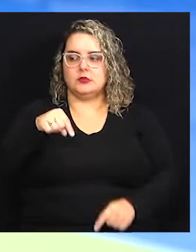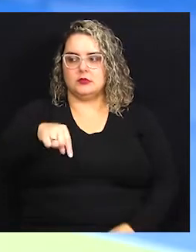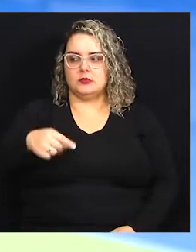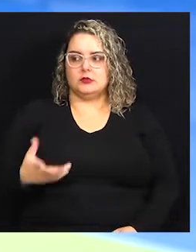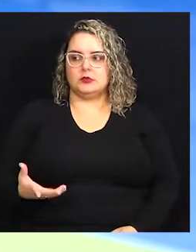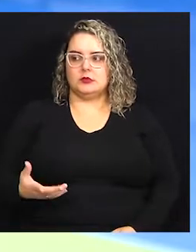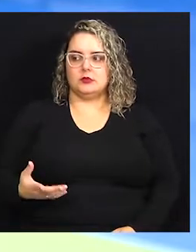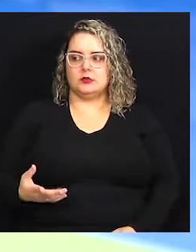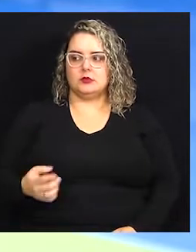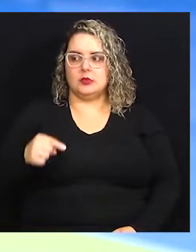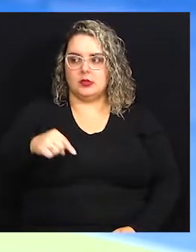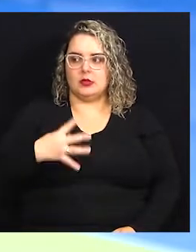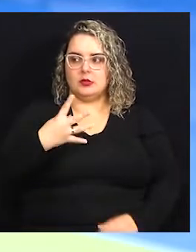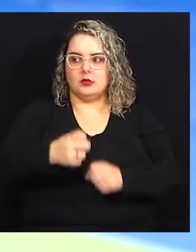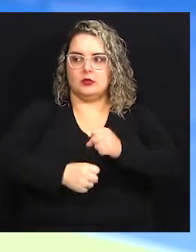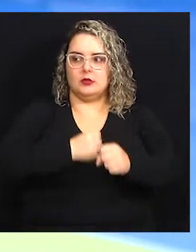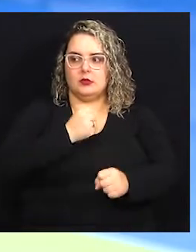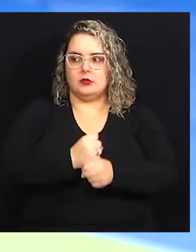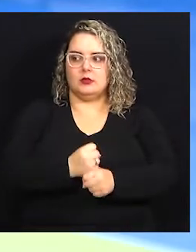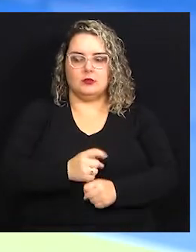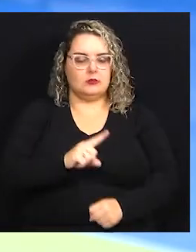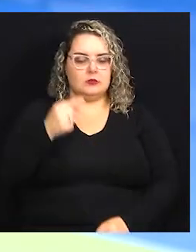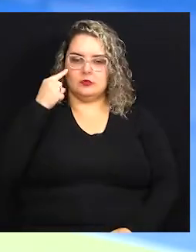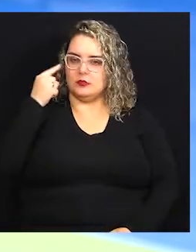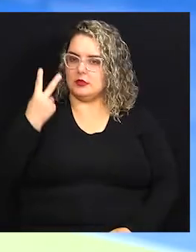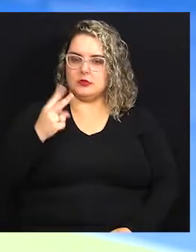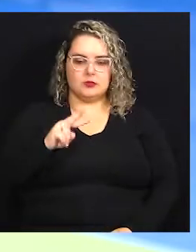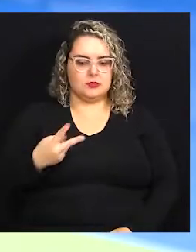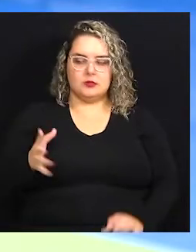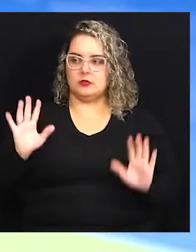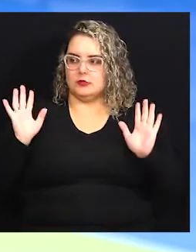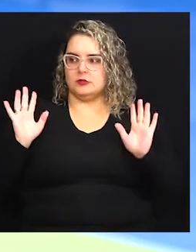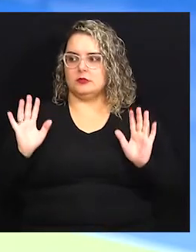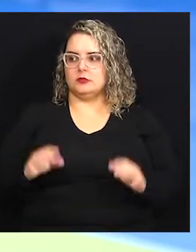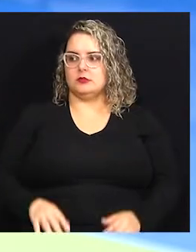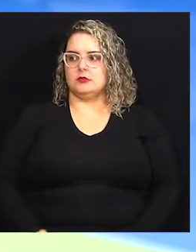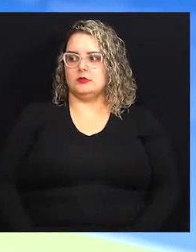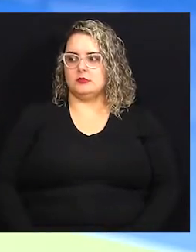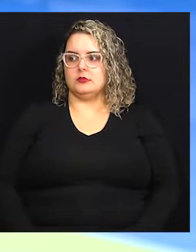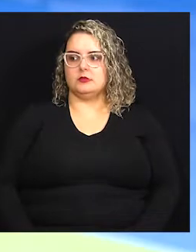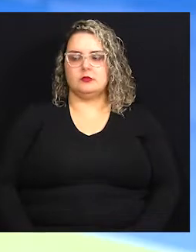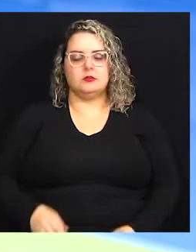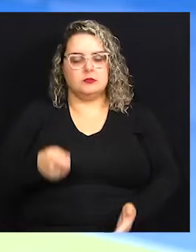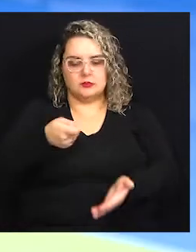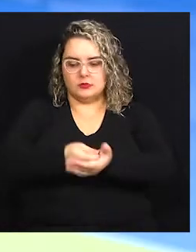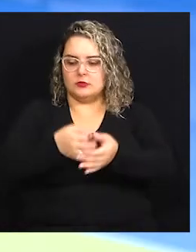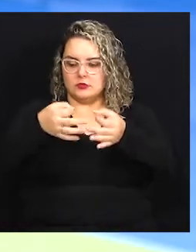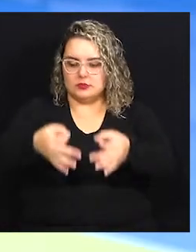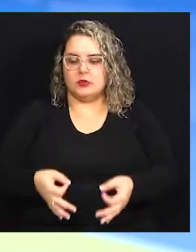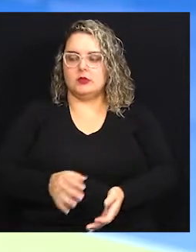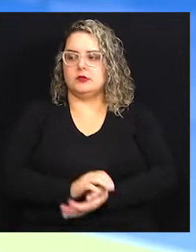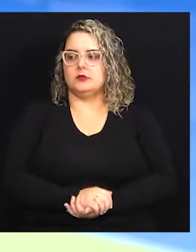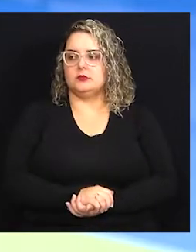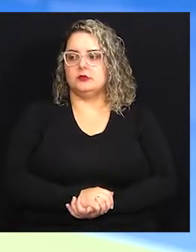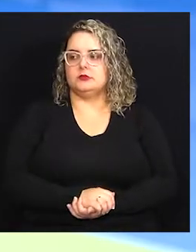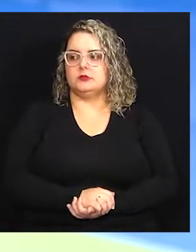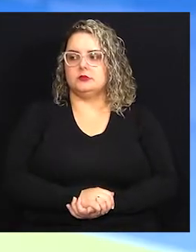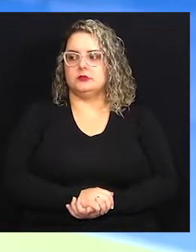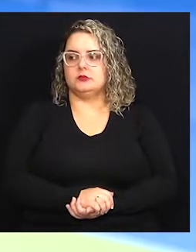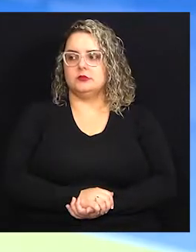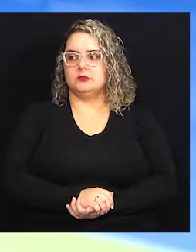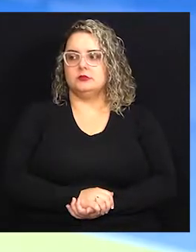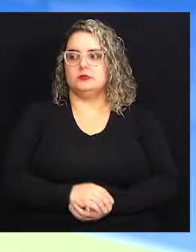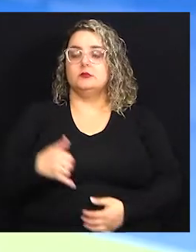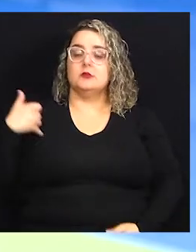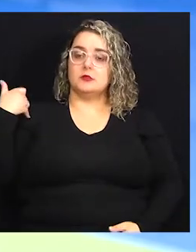menos 4 anos. Eu não pensei 2 vezes. Foi no seguro? Foi no seguro. A idade para jogador tem um limite,